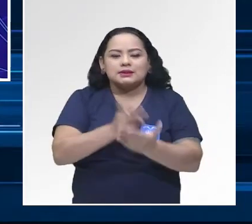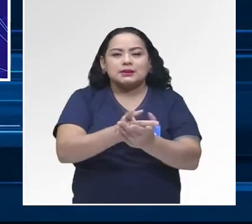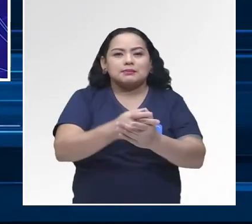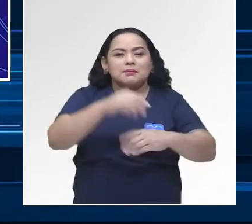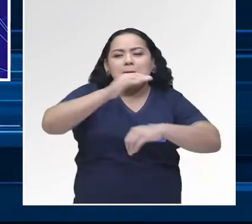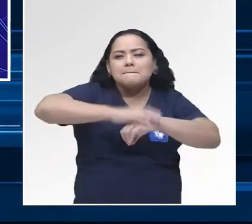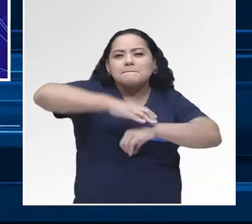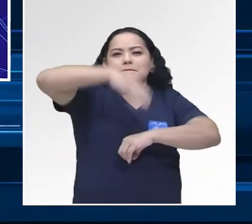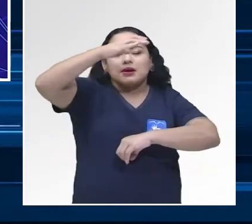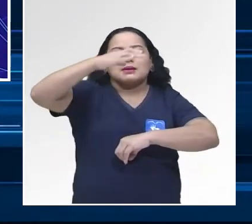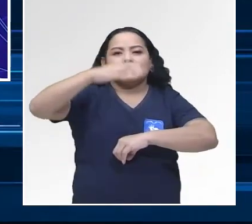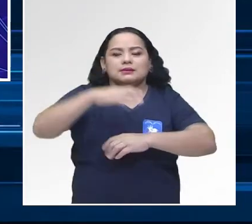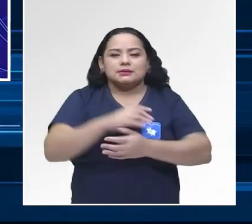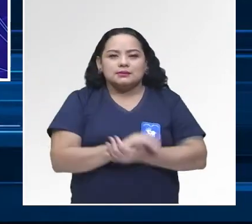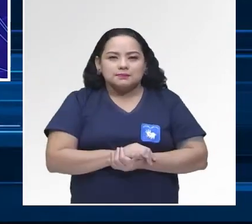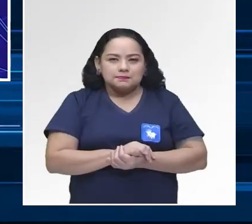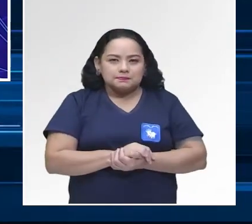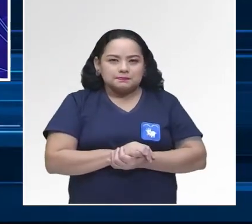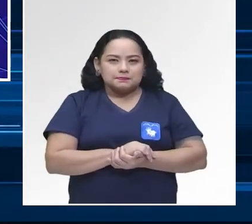mais além disso.